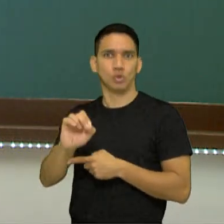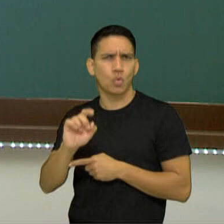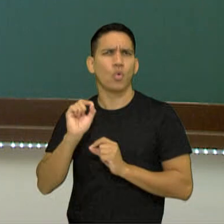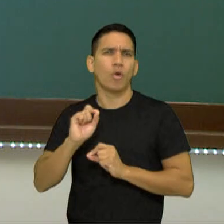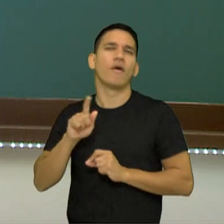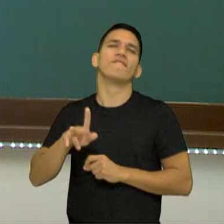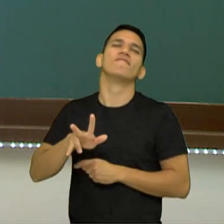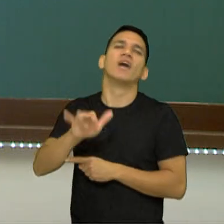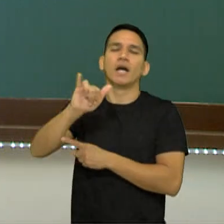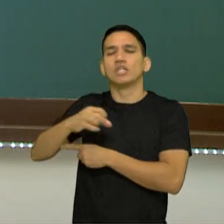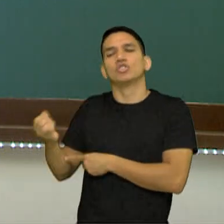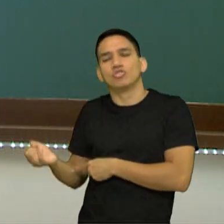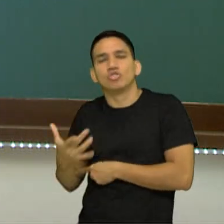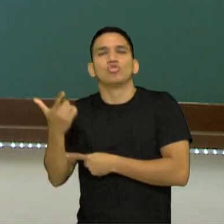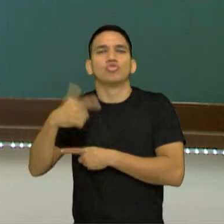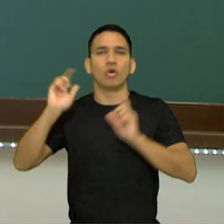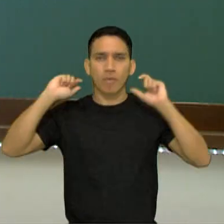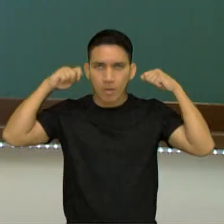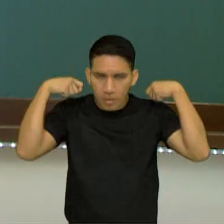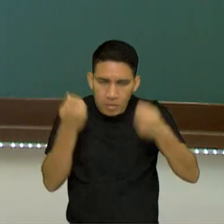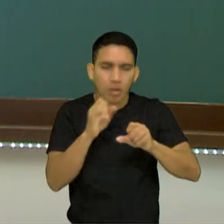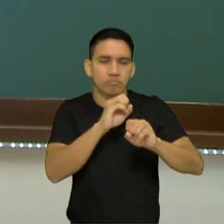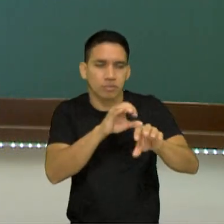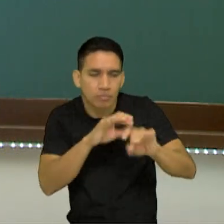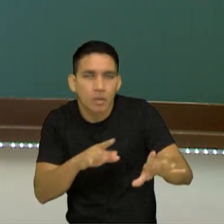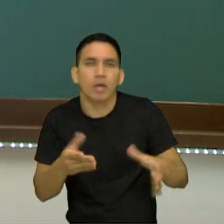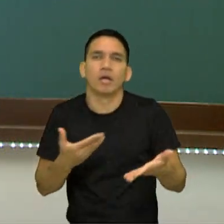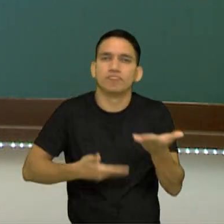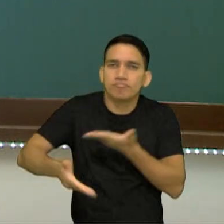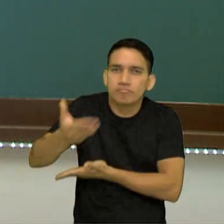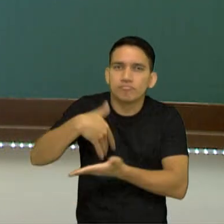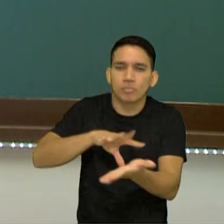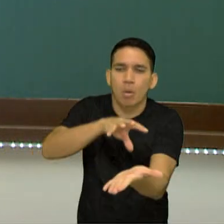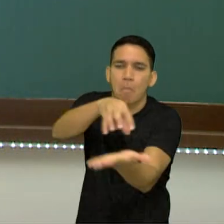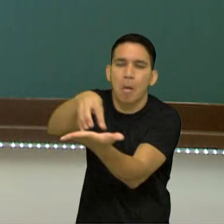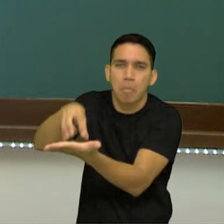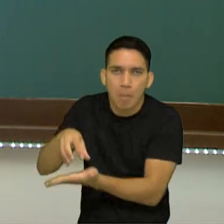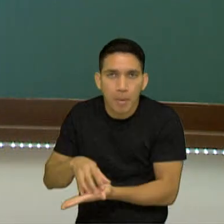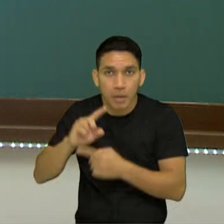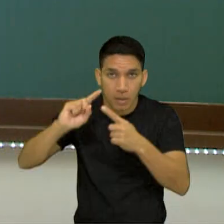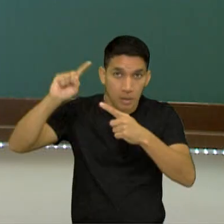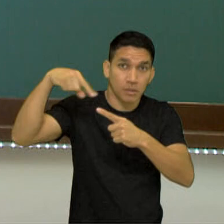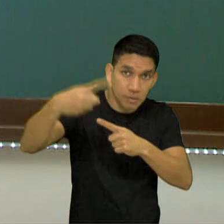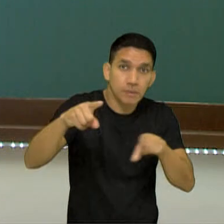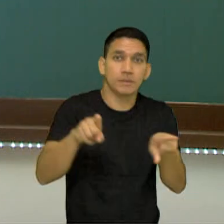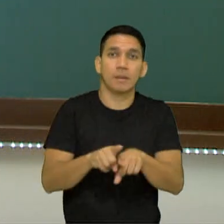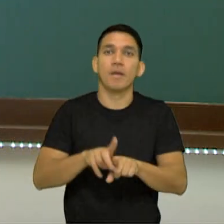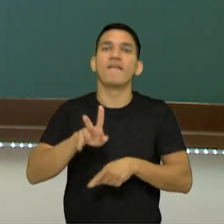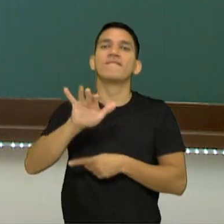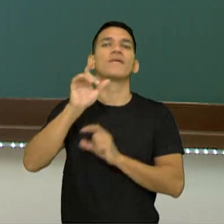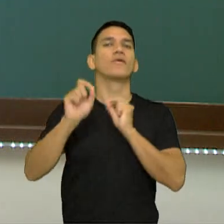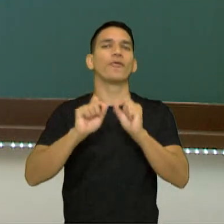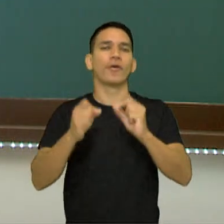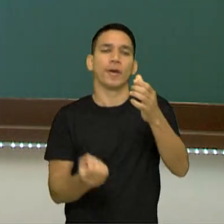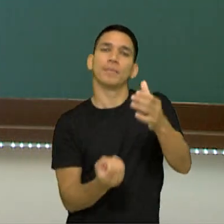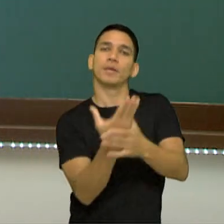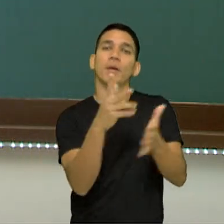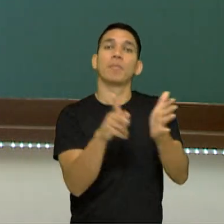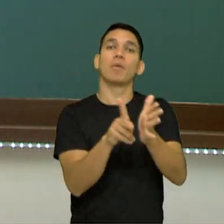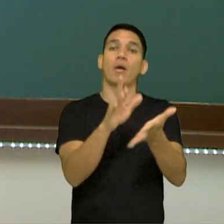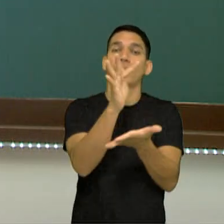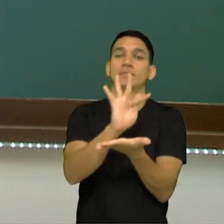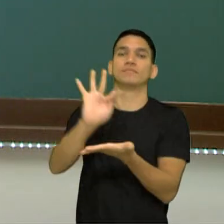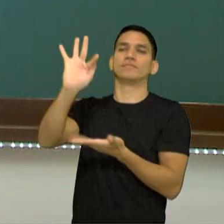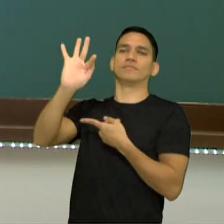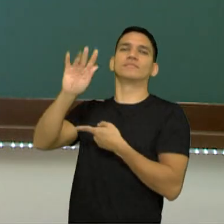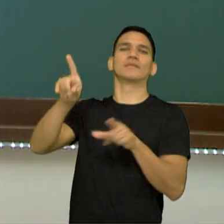vai financiar os monges, vai financiar os mosteiros, né? E posteriormente vamos ter o surgimento das faculdades,